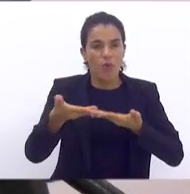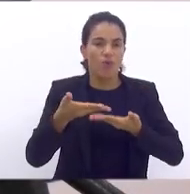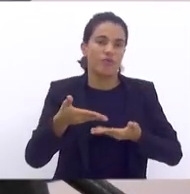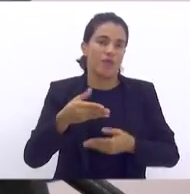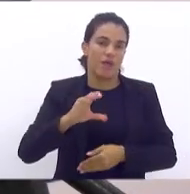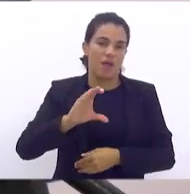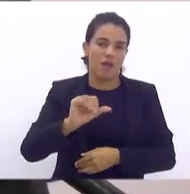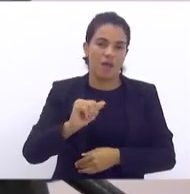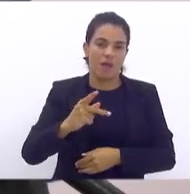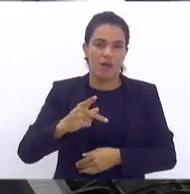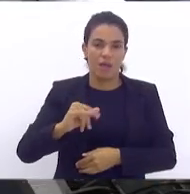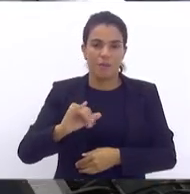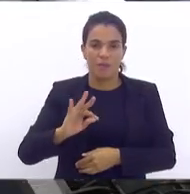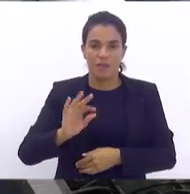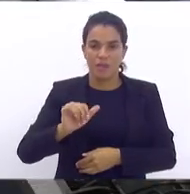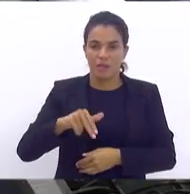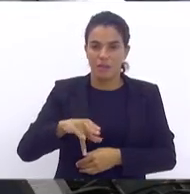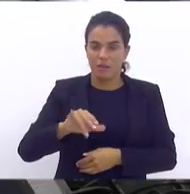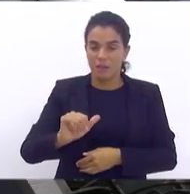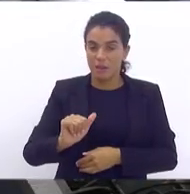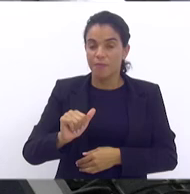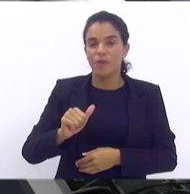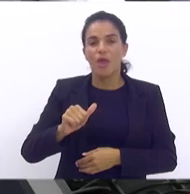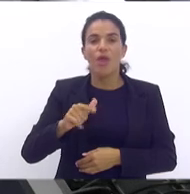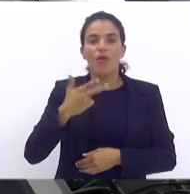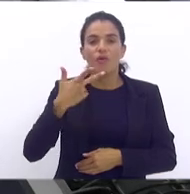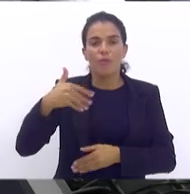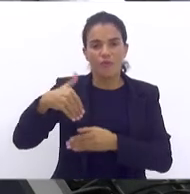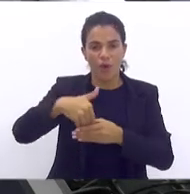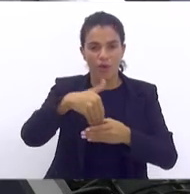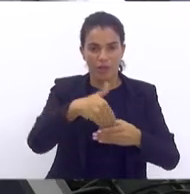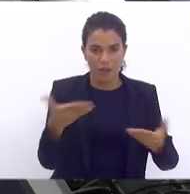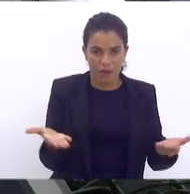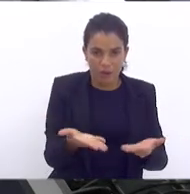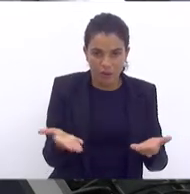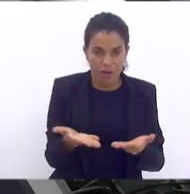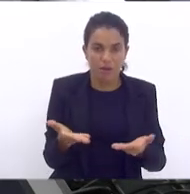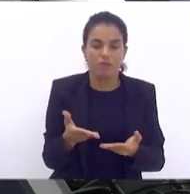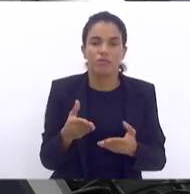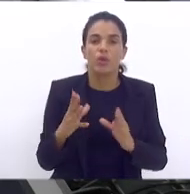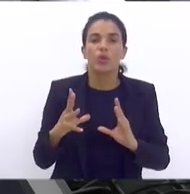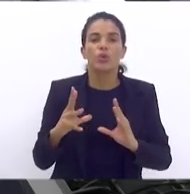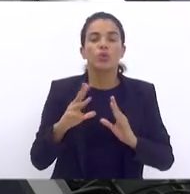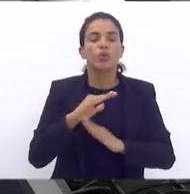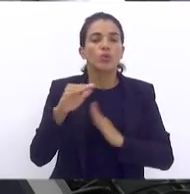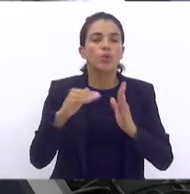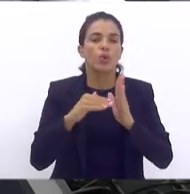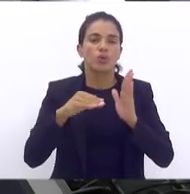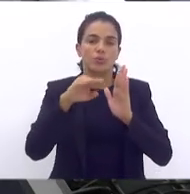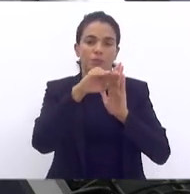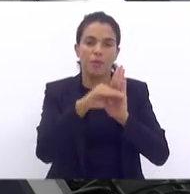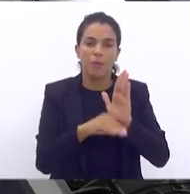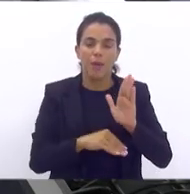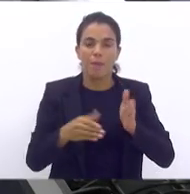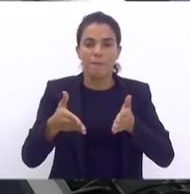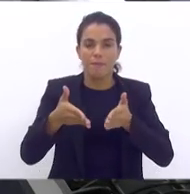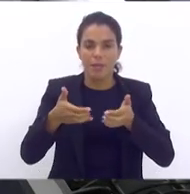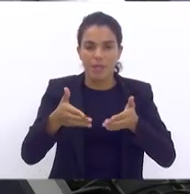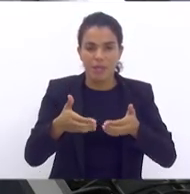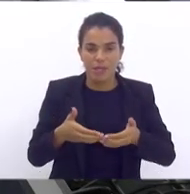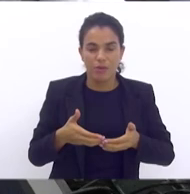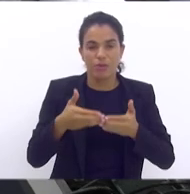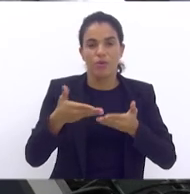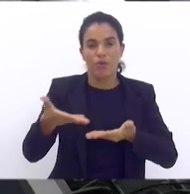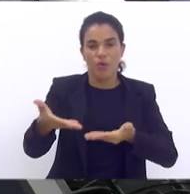poder conversar na próxima CPI. Eu vou deliberar aqui os deputados, né? Todos os pedidos pleiteados pelos deputados aqui e